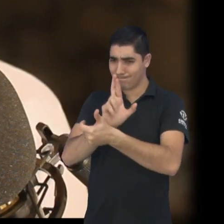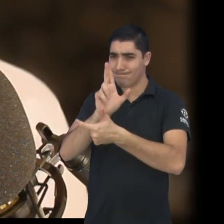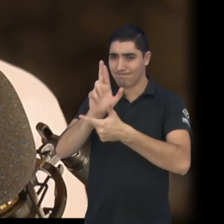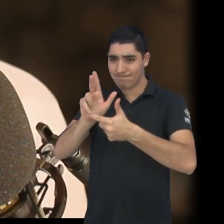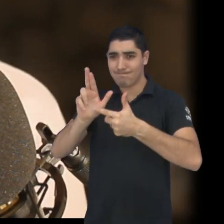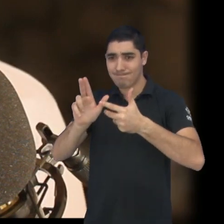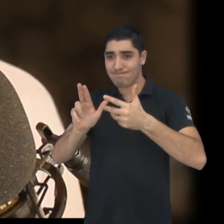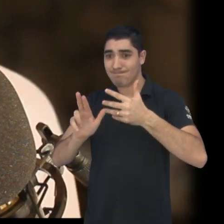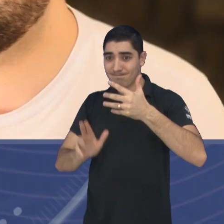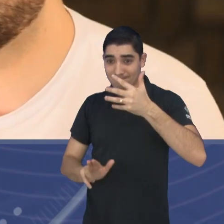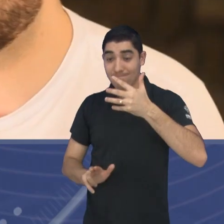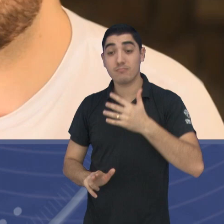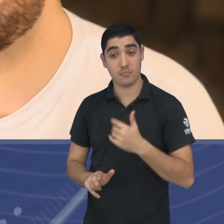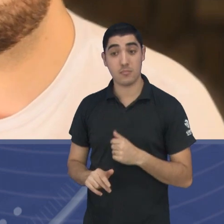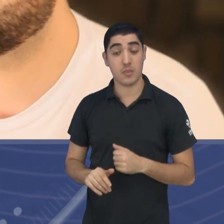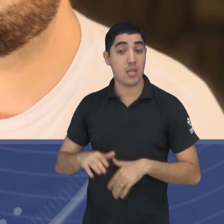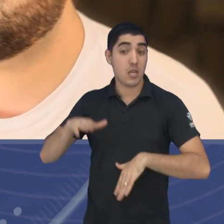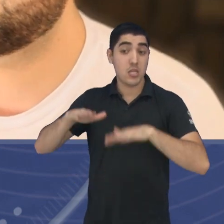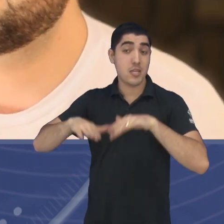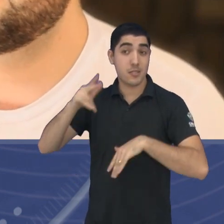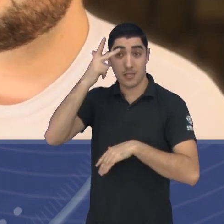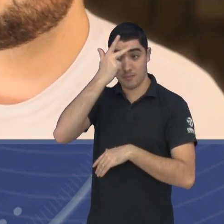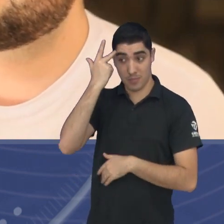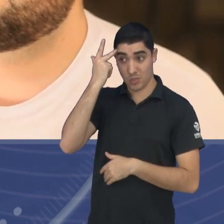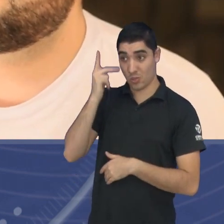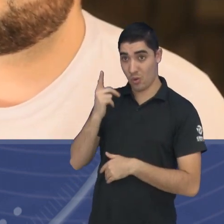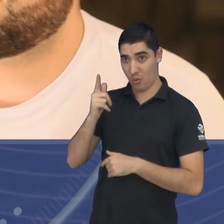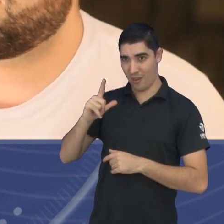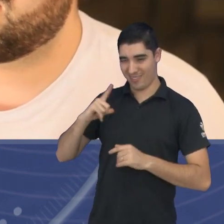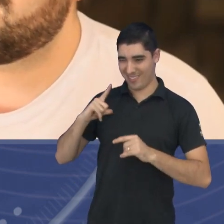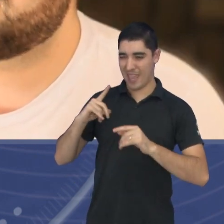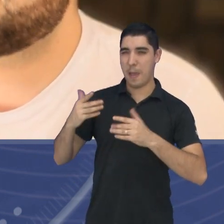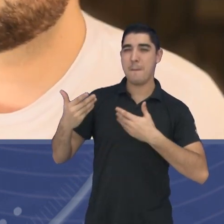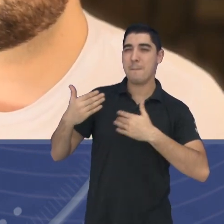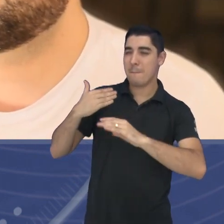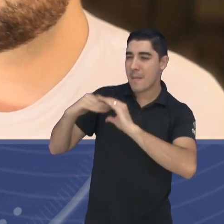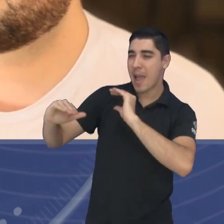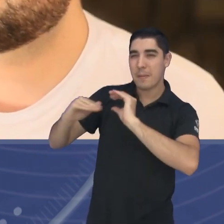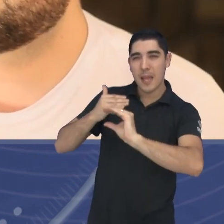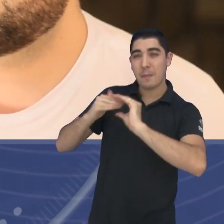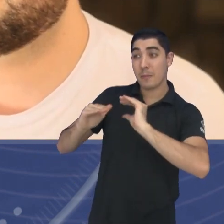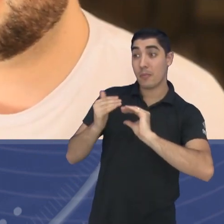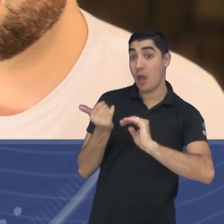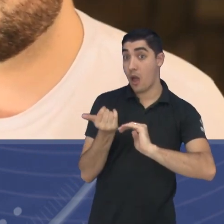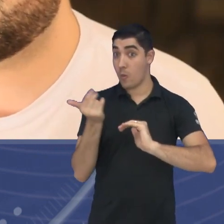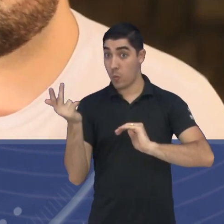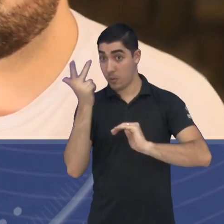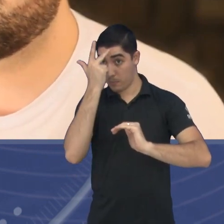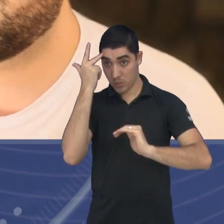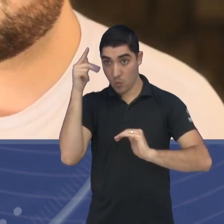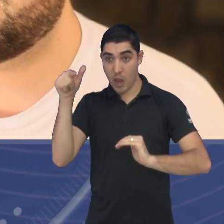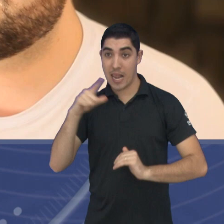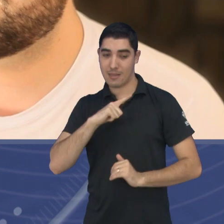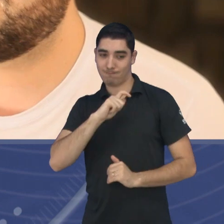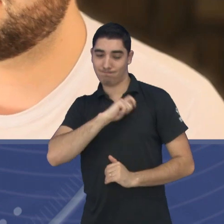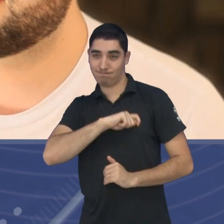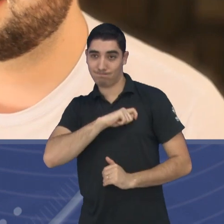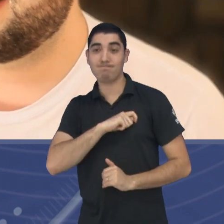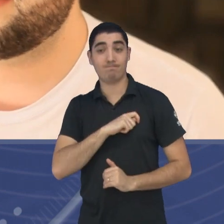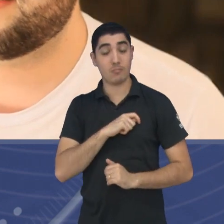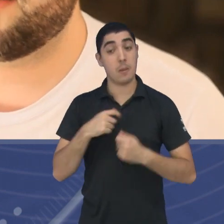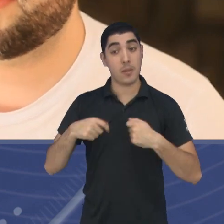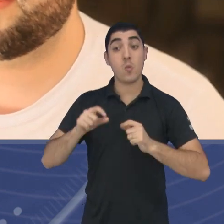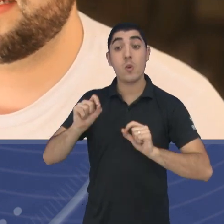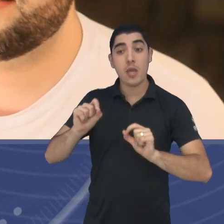conversa online com você, que talvez não seja bem intencionada. Então, a nossa missão como educadores, né, do meu lado, dentro de escolas,